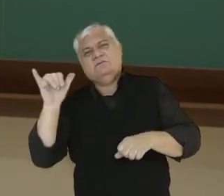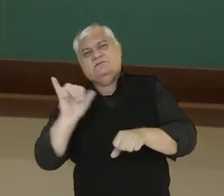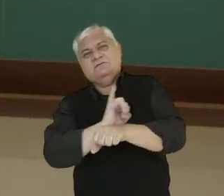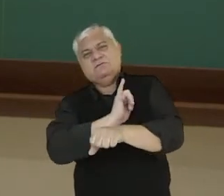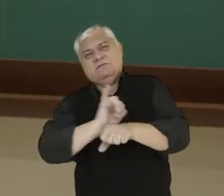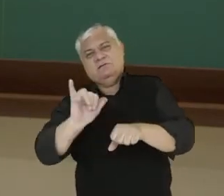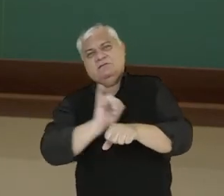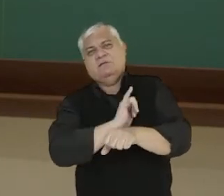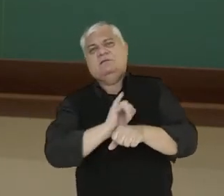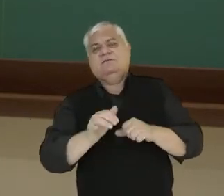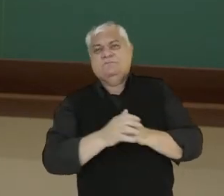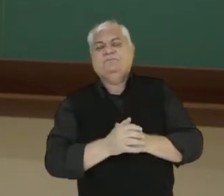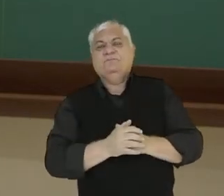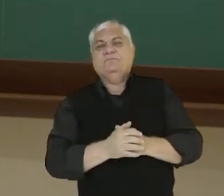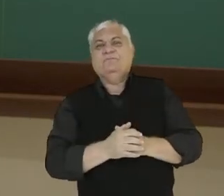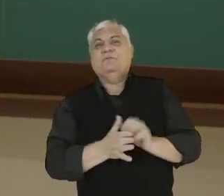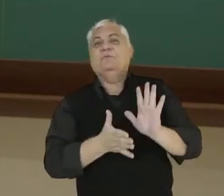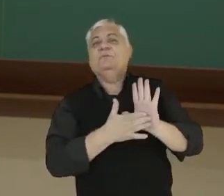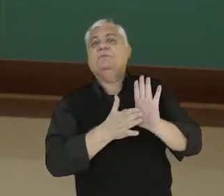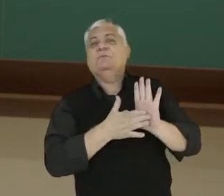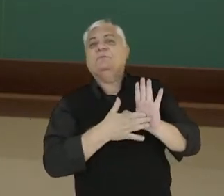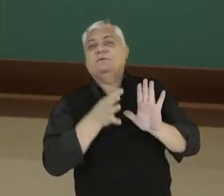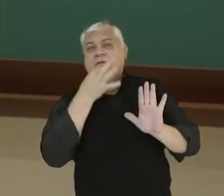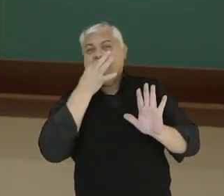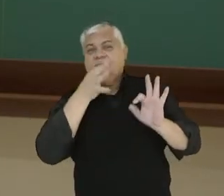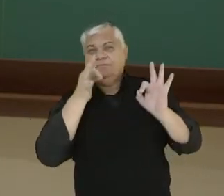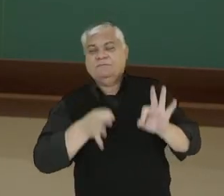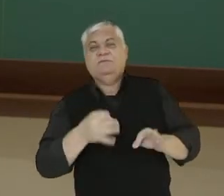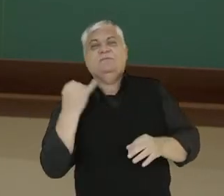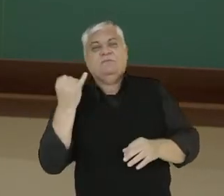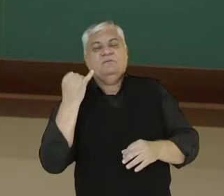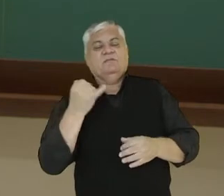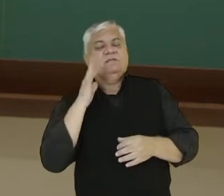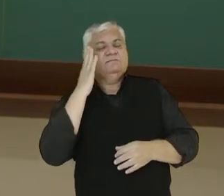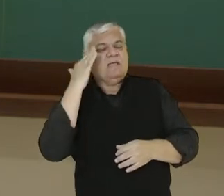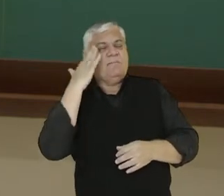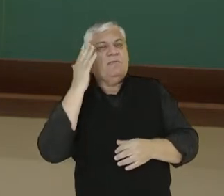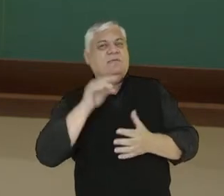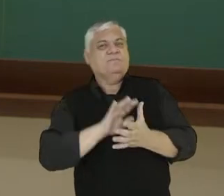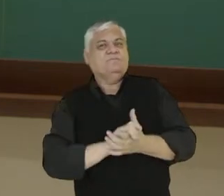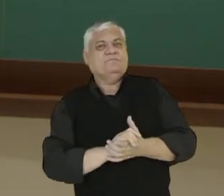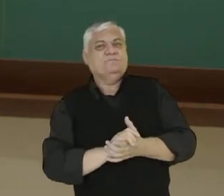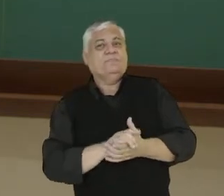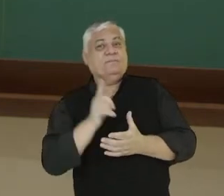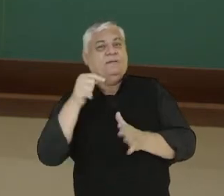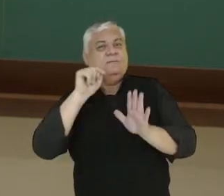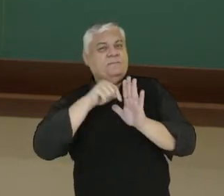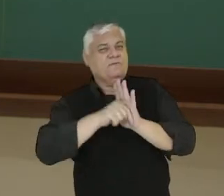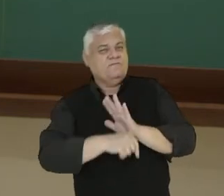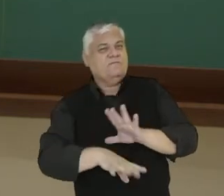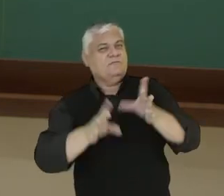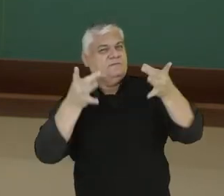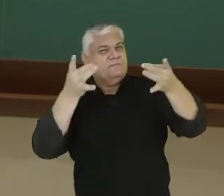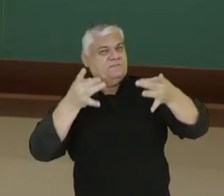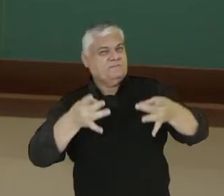mundo através do que é decidido ali no Conselho. Então é importantíssima essa reflexão ali mais aprofundada a respeito da geopolítica,